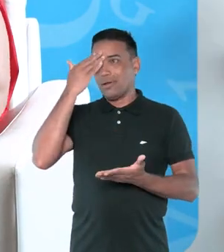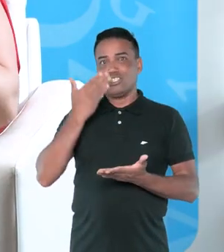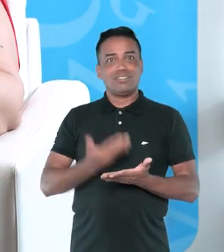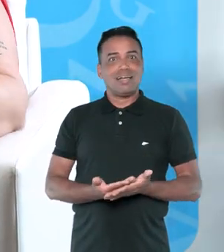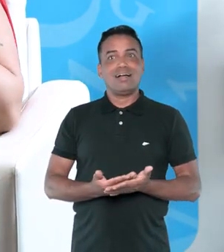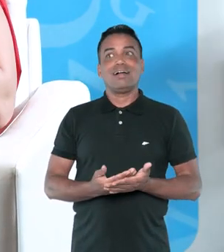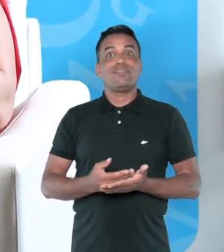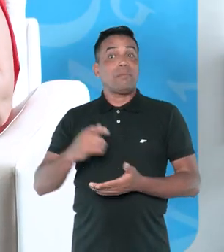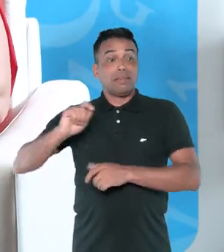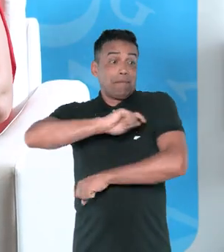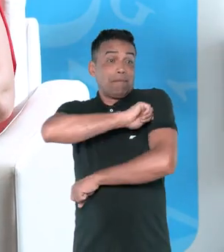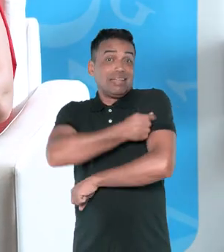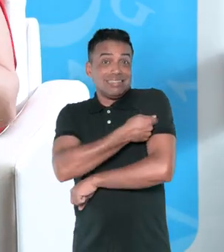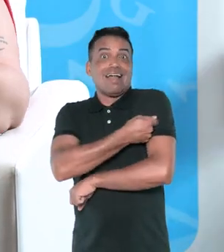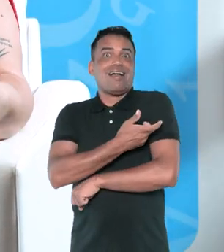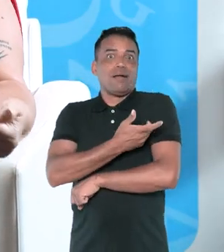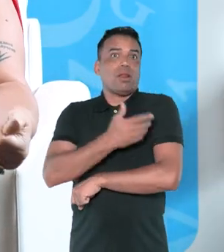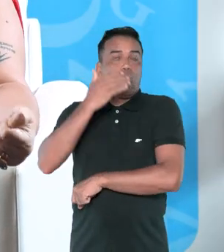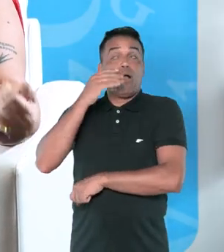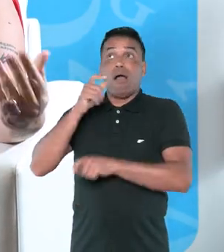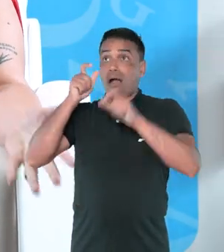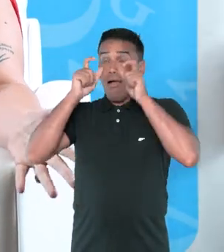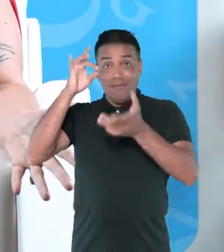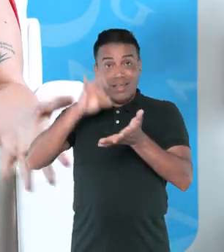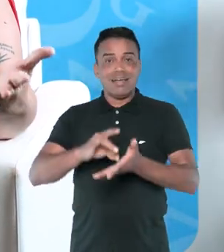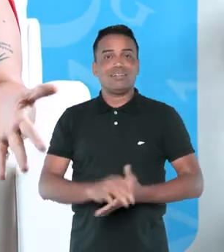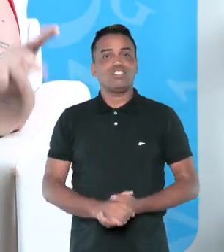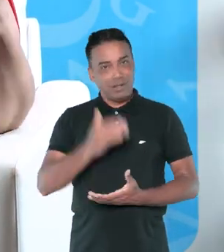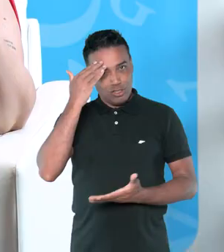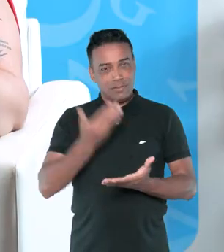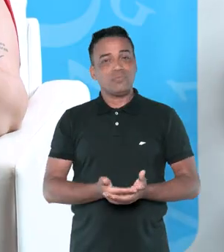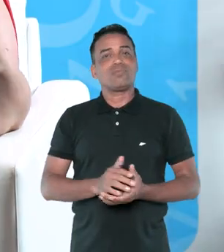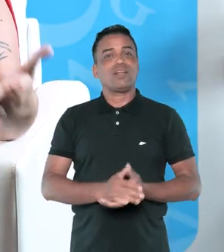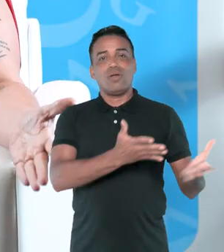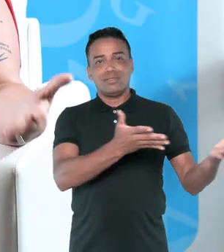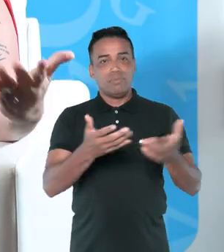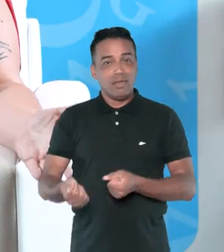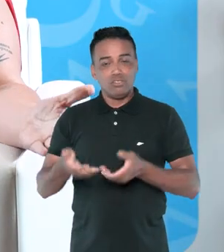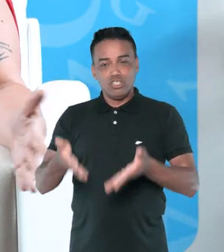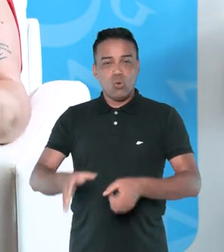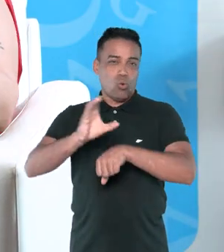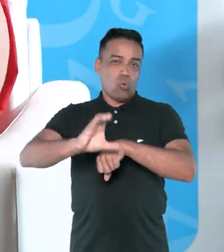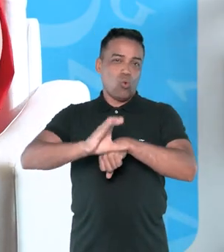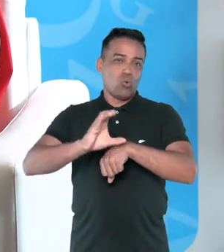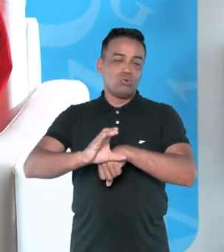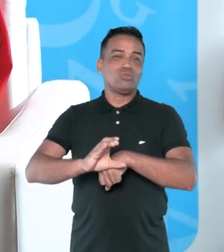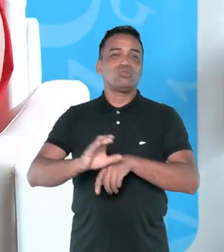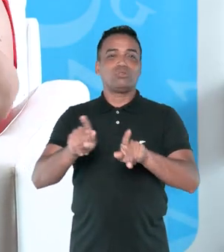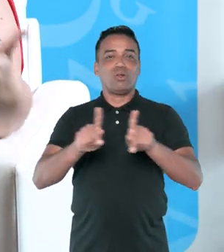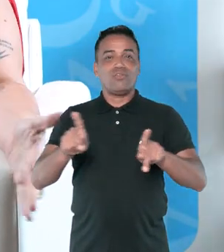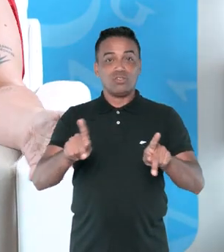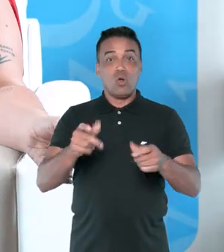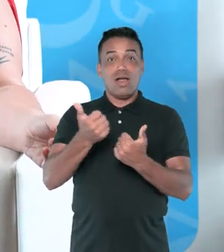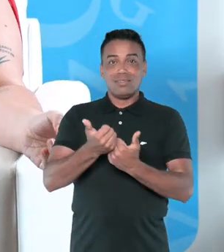Maria me beliscava, tem uma foto dela me beliscando, e a gente recebeu, aí chegou na aula, aí ele disse, bom dia, tinha um professor assistente,